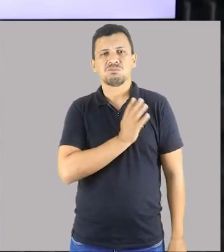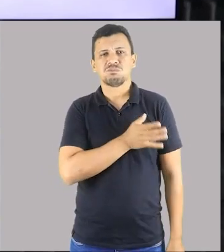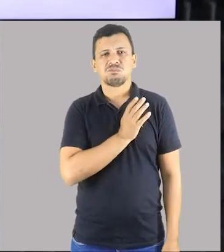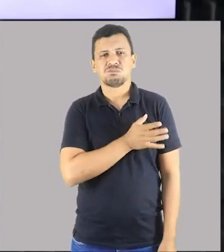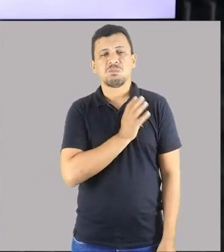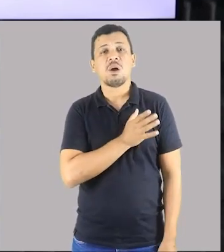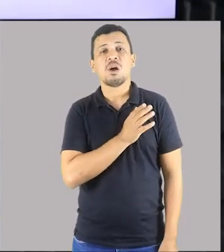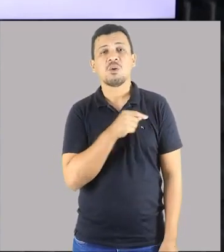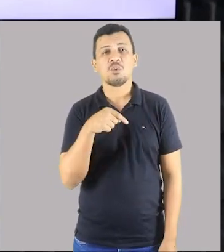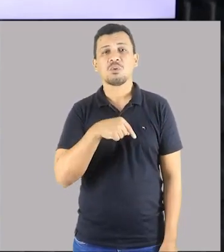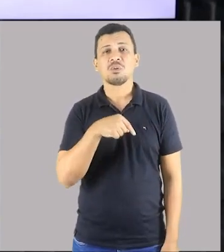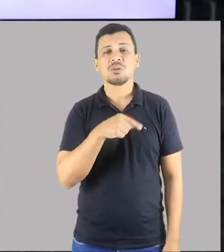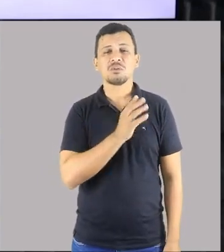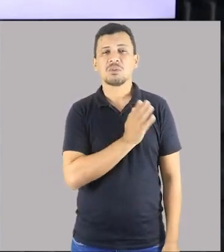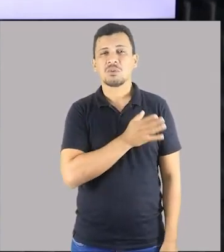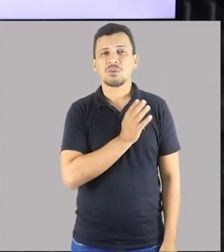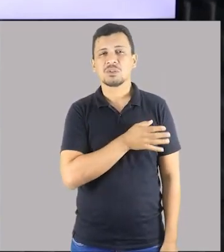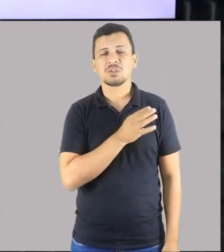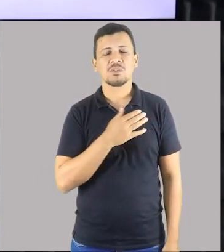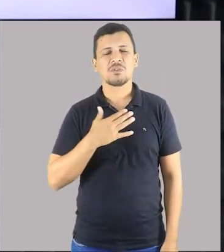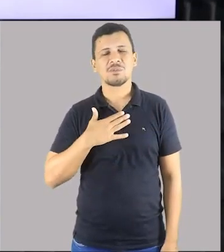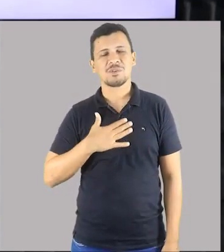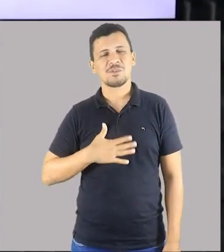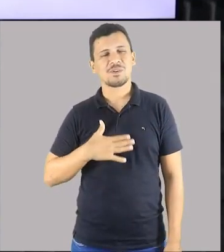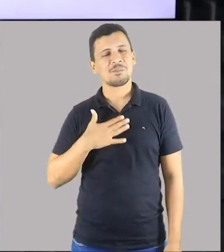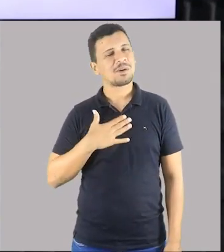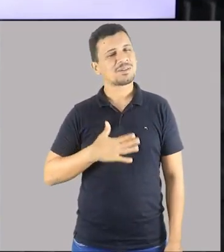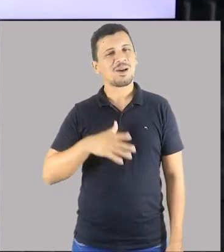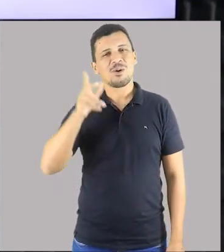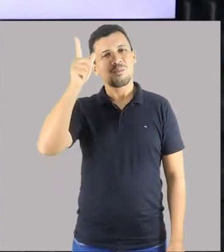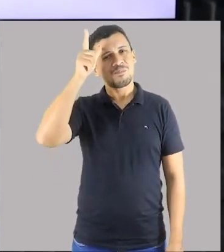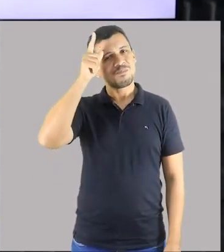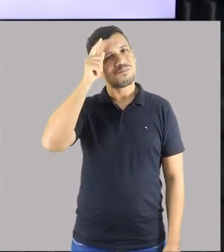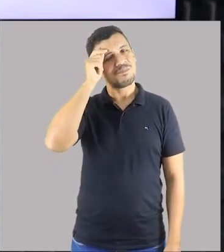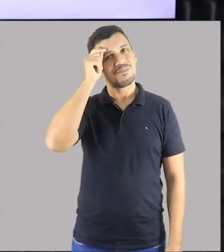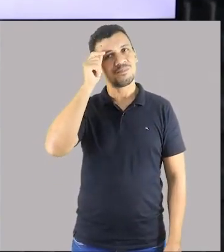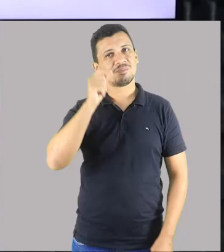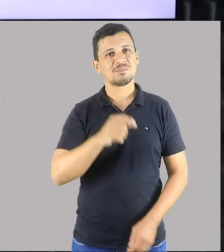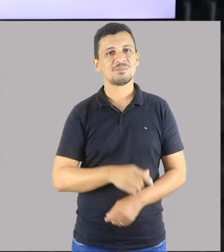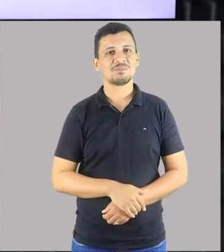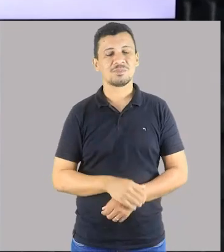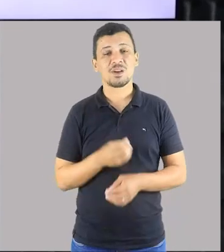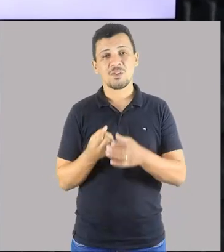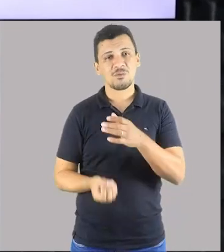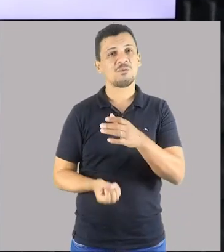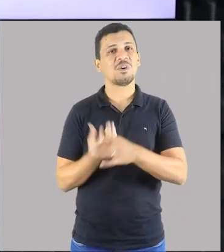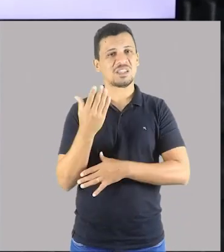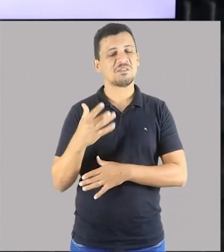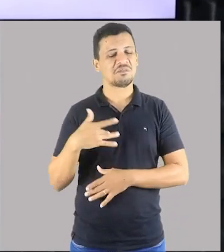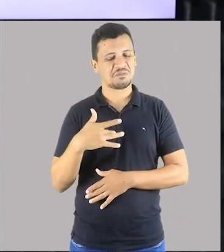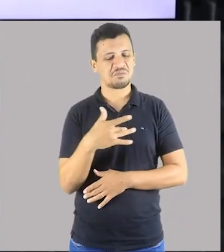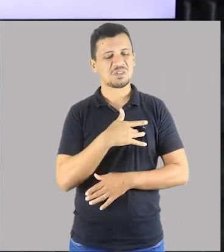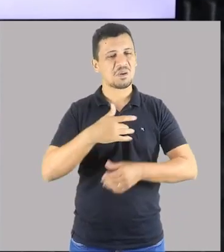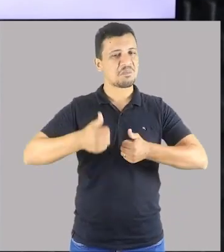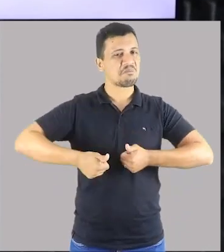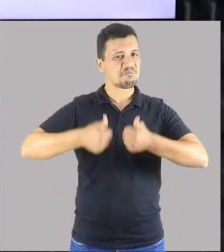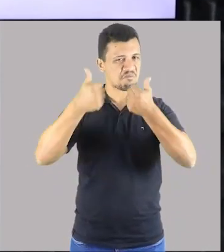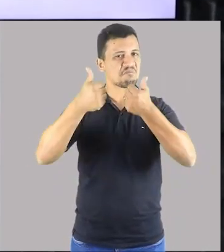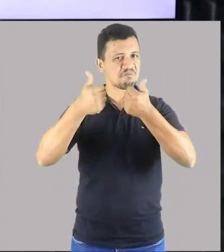e ele vai ficar mais calmo, né? Poderíamos dizer assim. E isso vai gerar vários benefícios